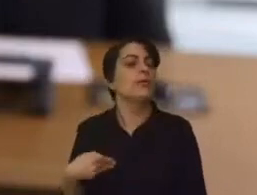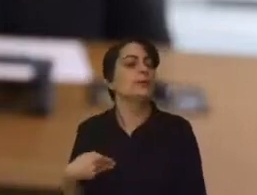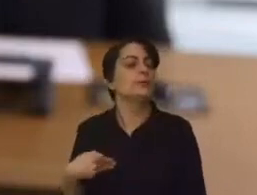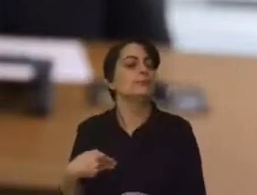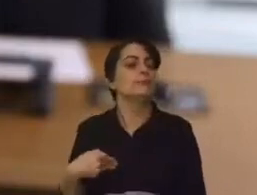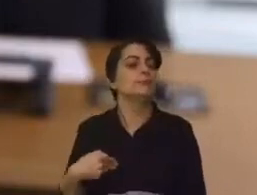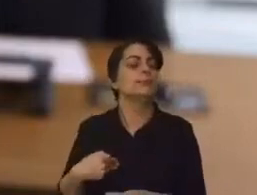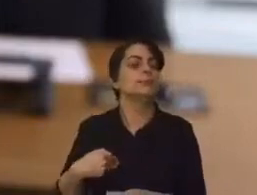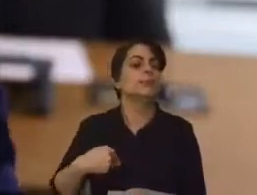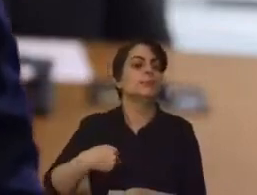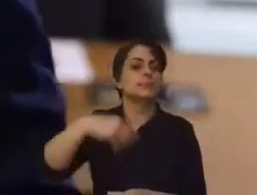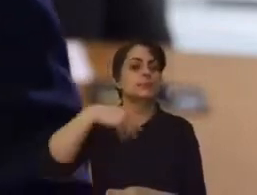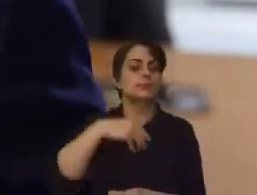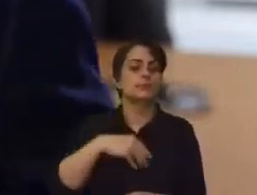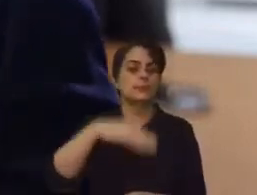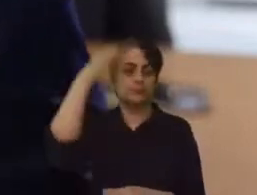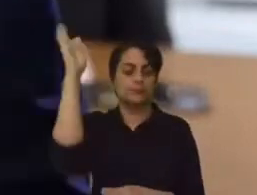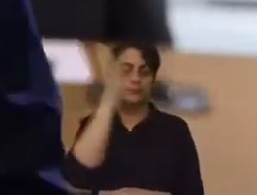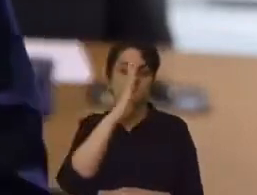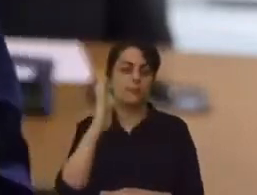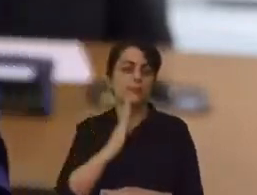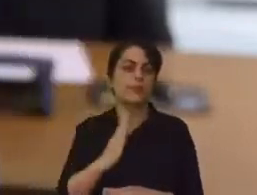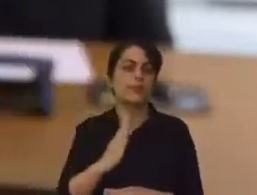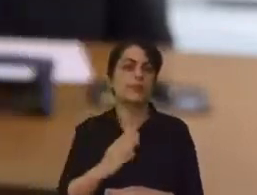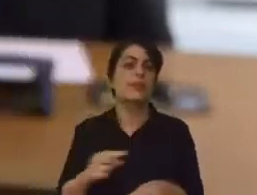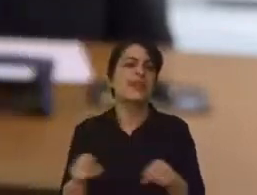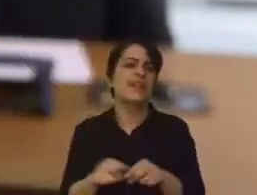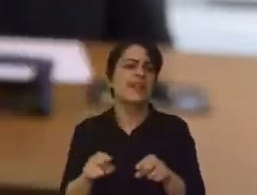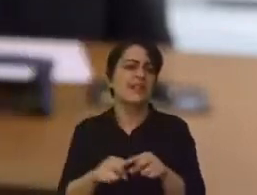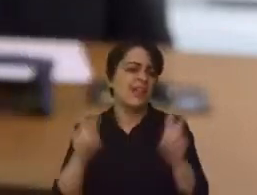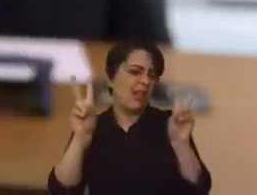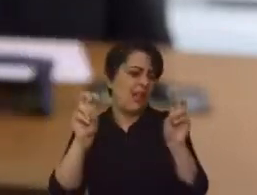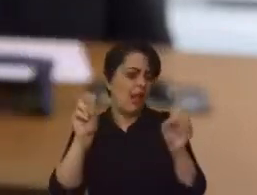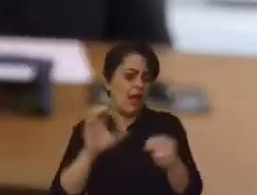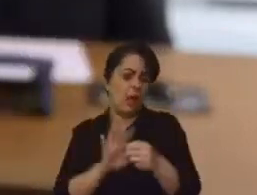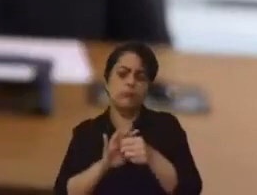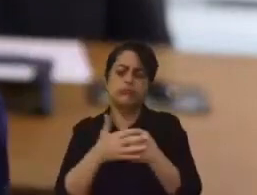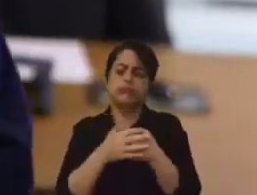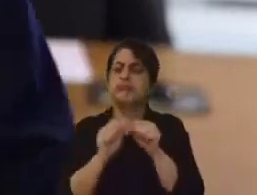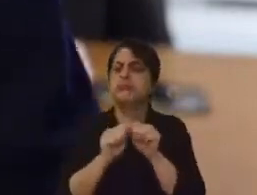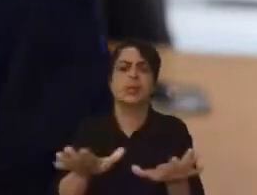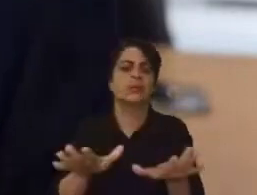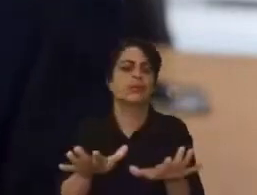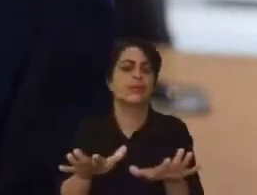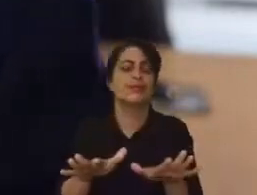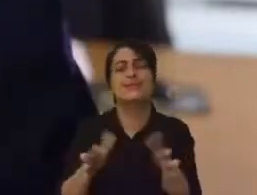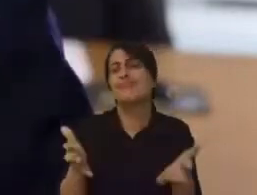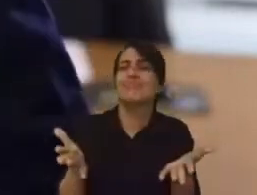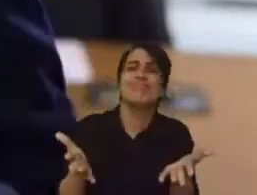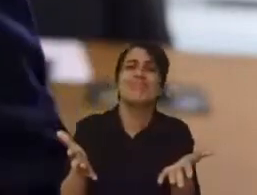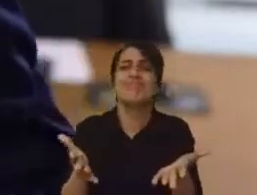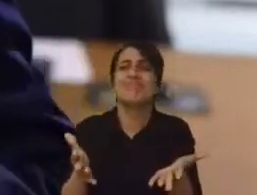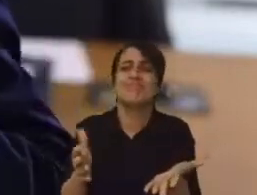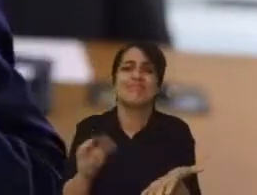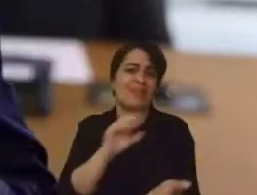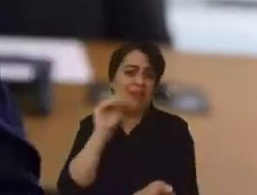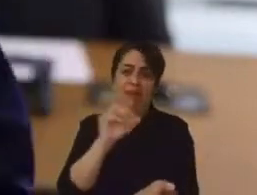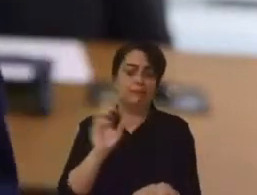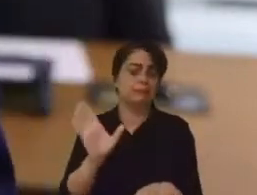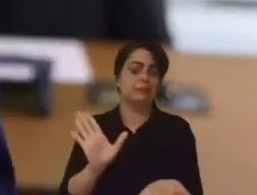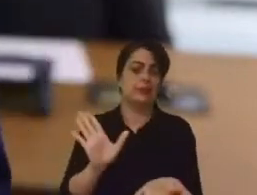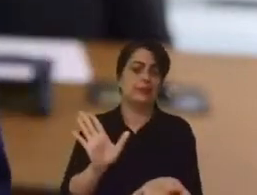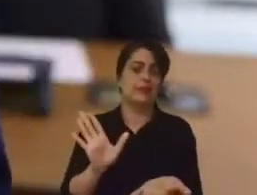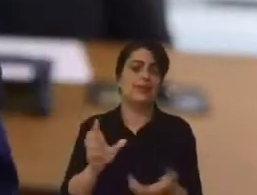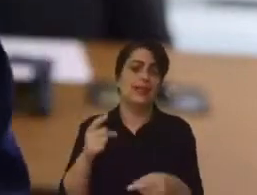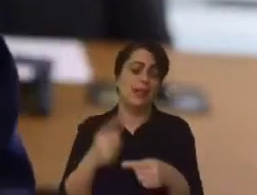país. Eu também não quero falar do Covid, porque eu acho que vocês já prestaram solidariedade às mais de 600